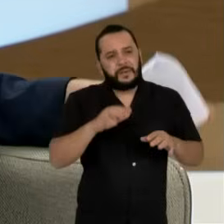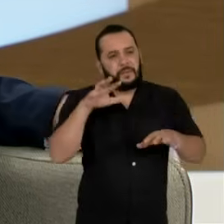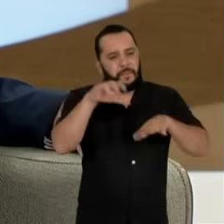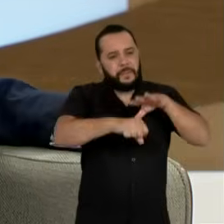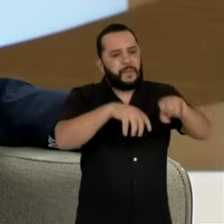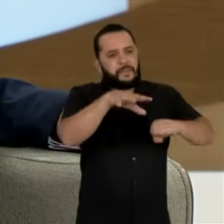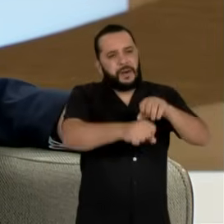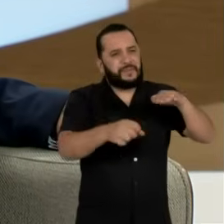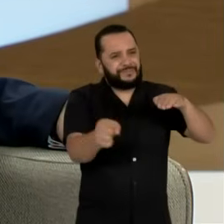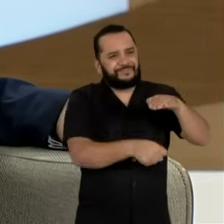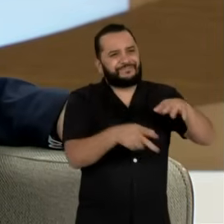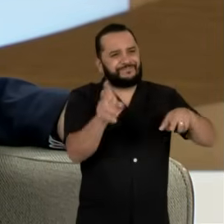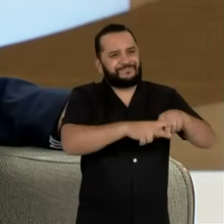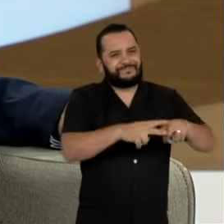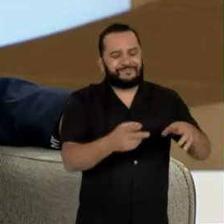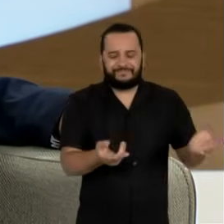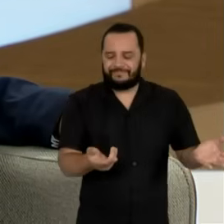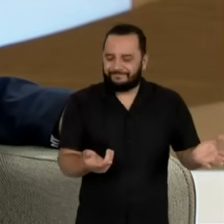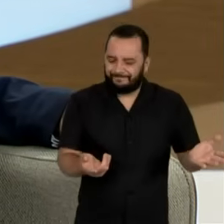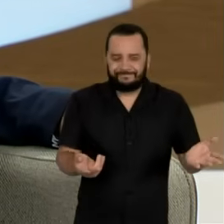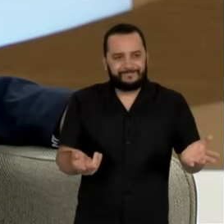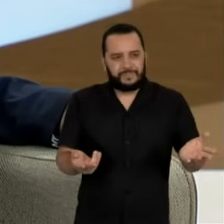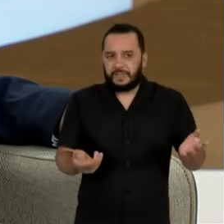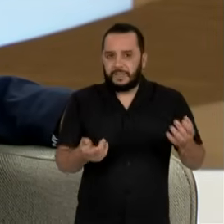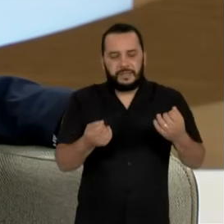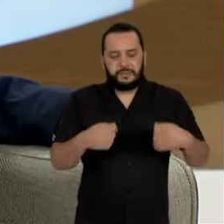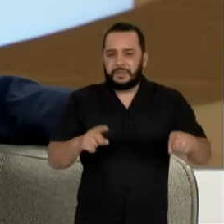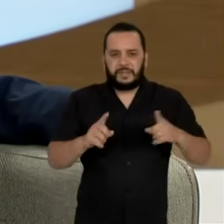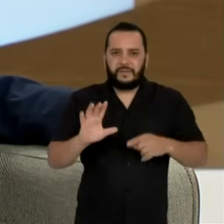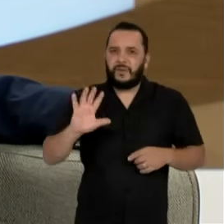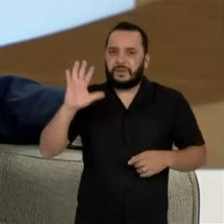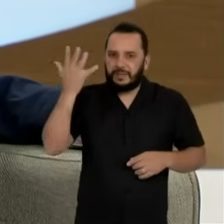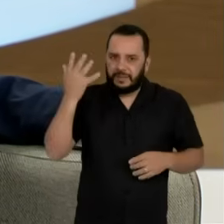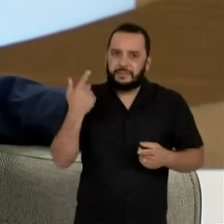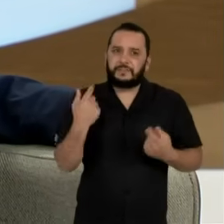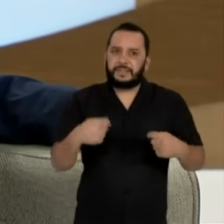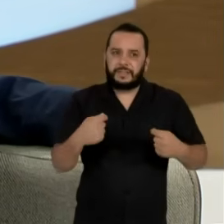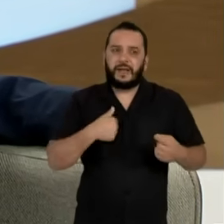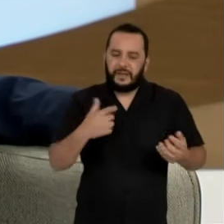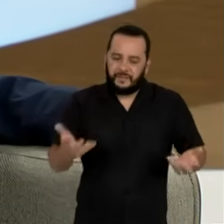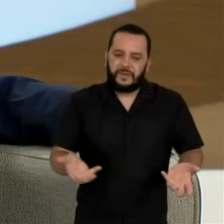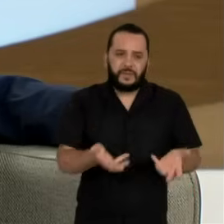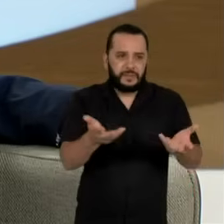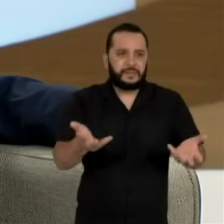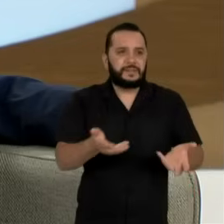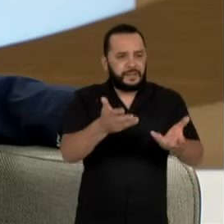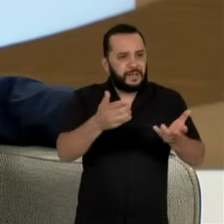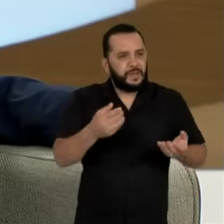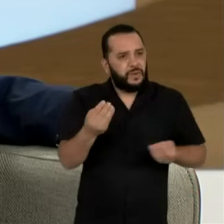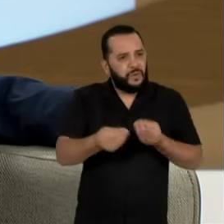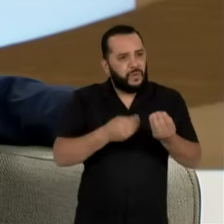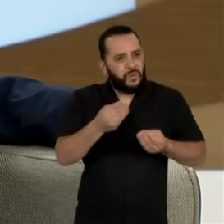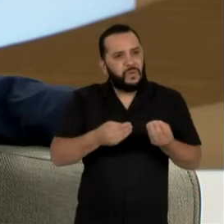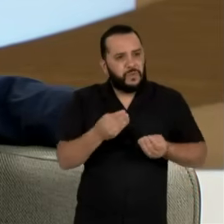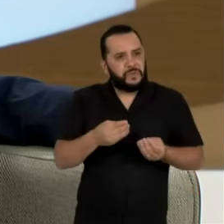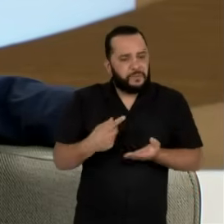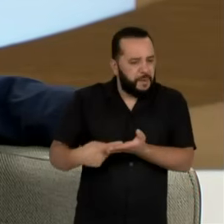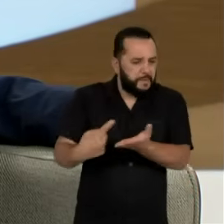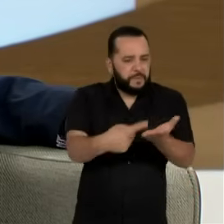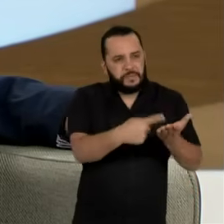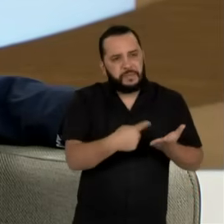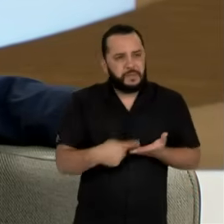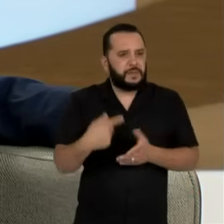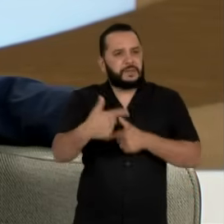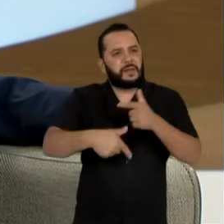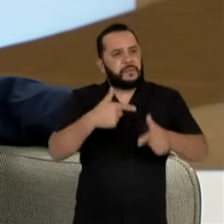não precisava ter acontecido, sabe? Porque a gente deveria ter sido valorizado pelo exemplo que foi dado naquele dia, sabe? E eu acho que esse exemplo